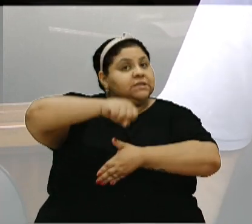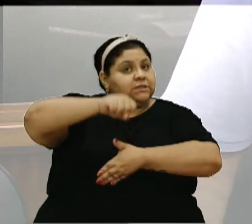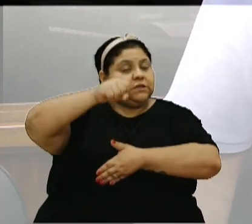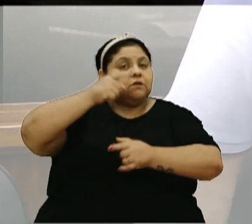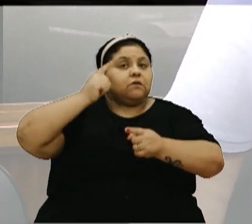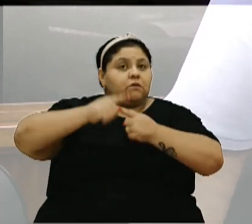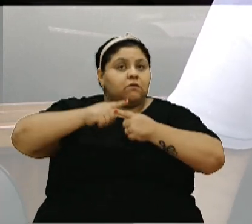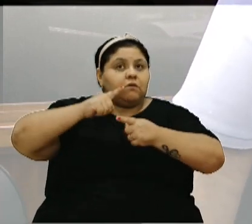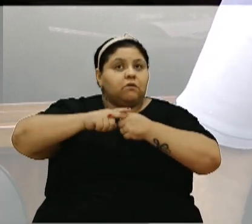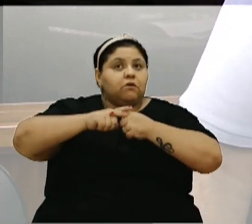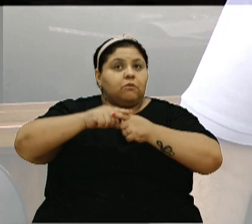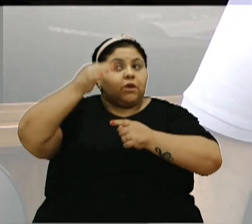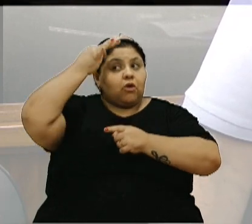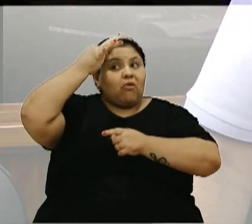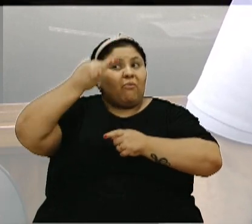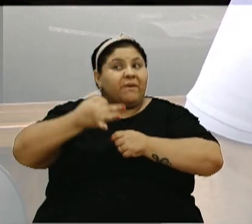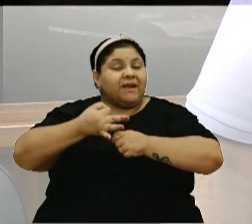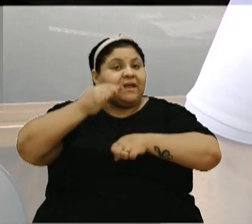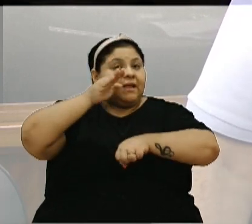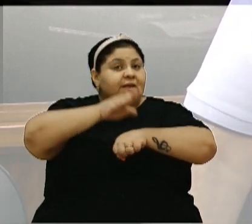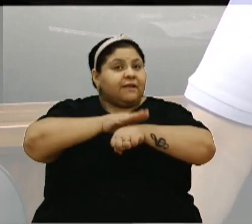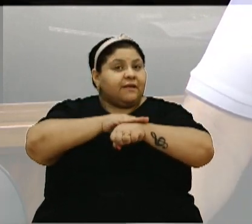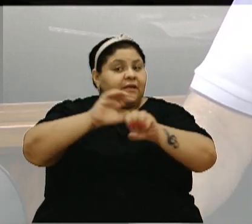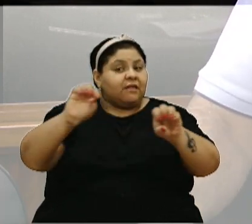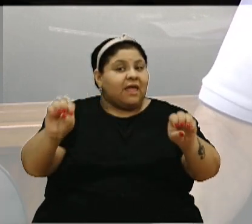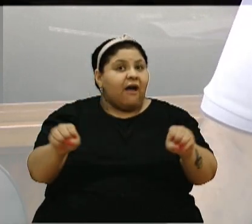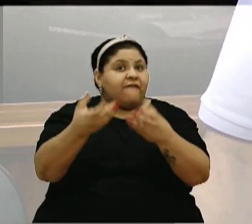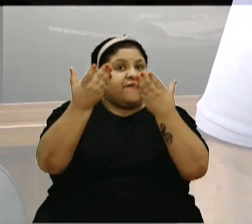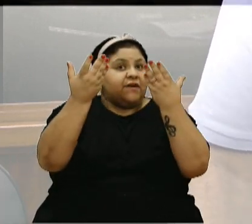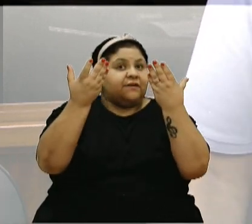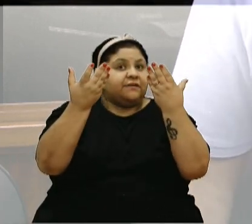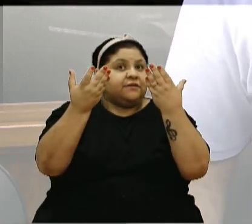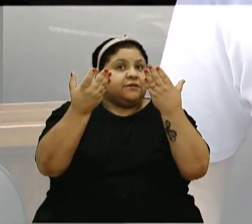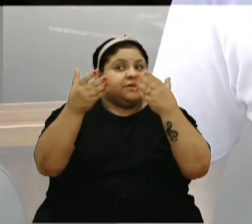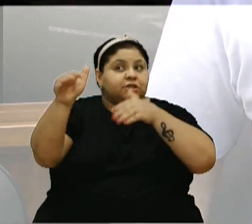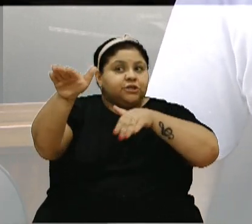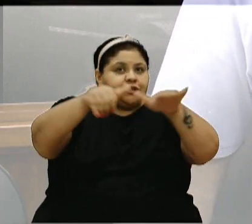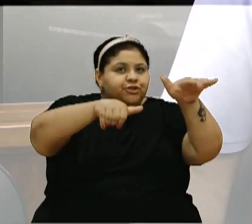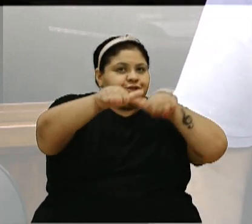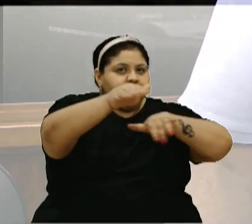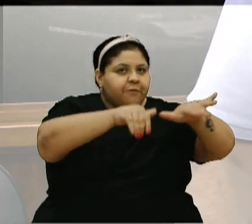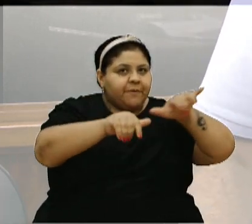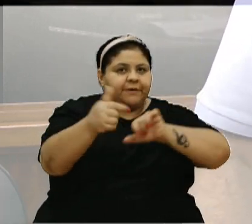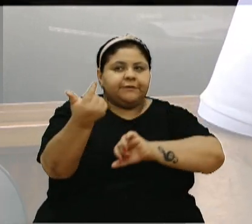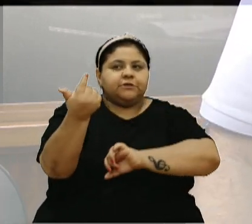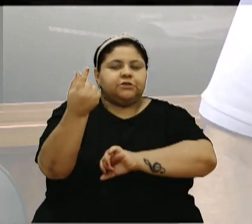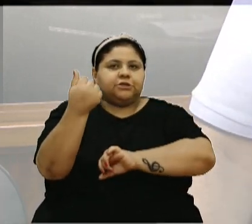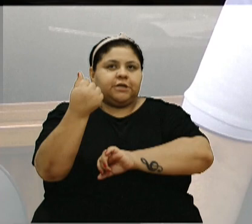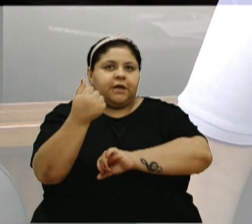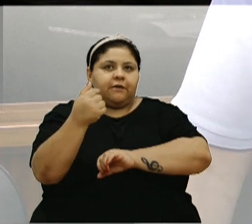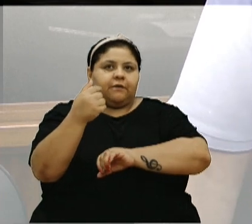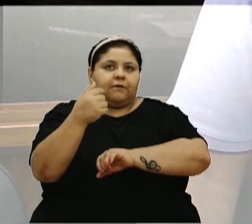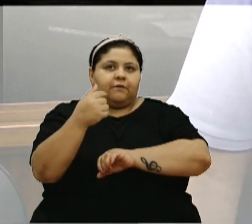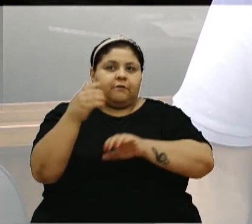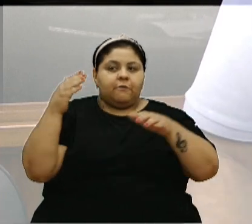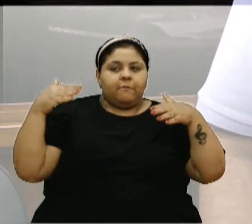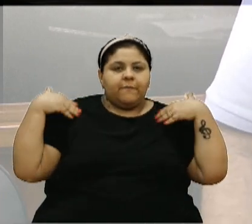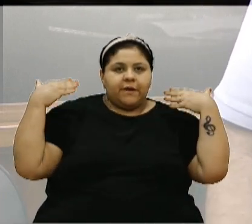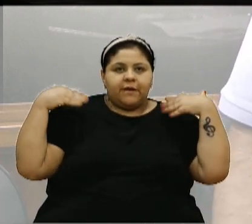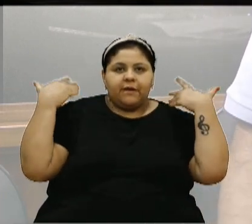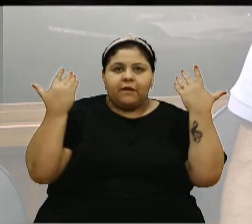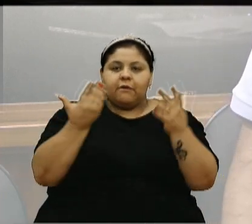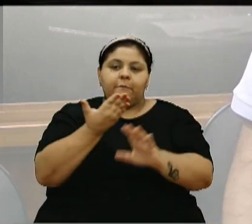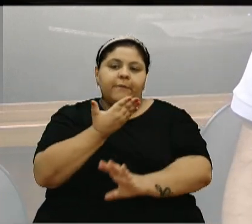porque compreendi naquele momento que a festa atrai recursos para o turismo, para a